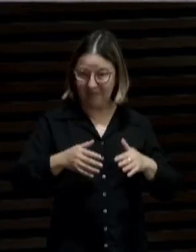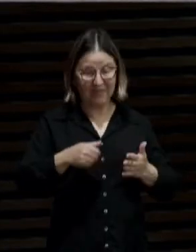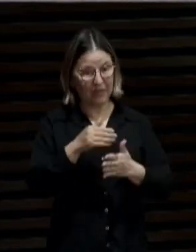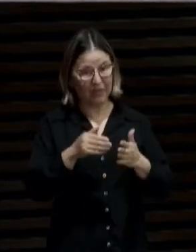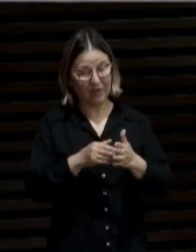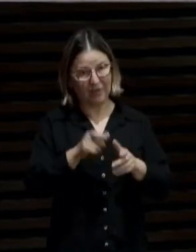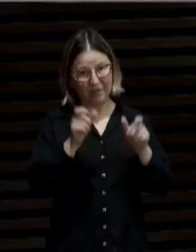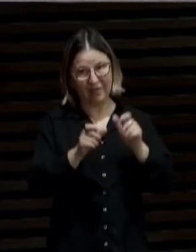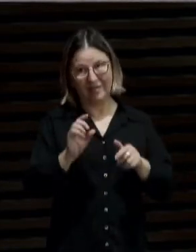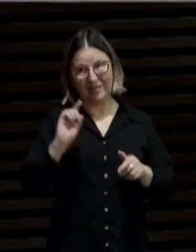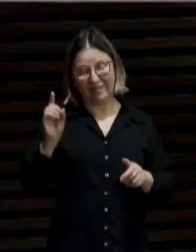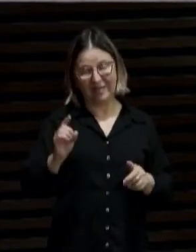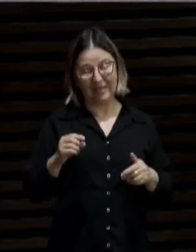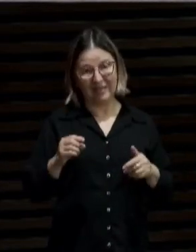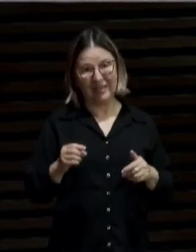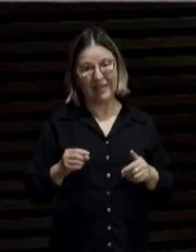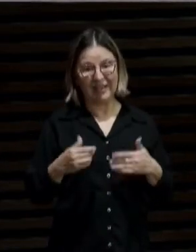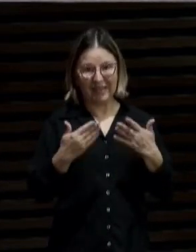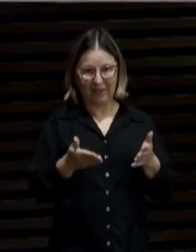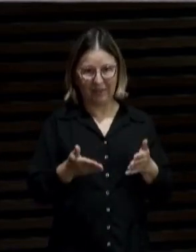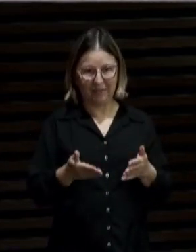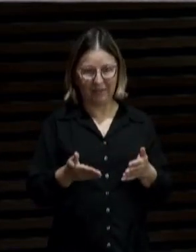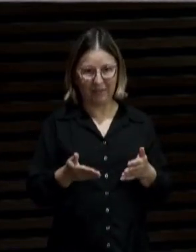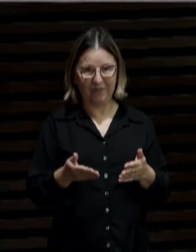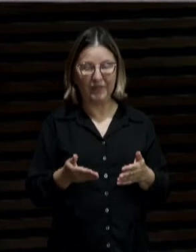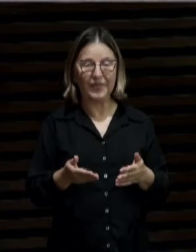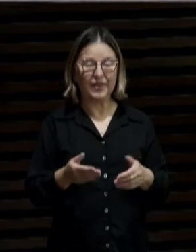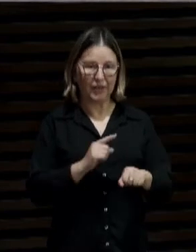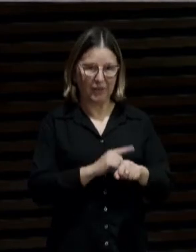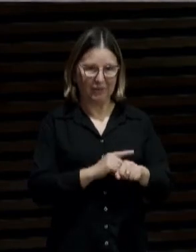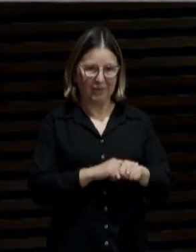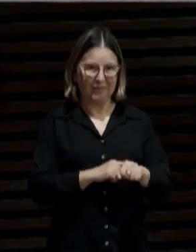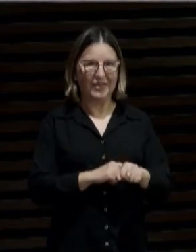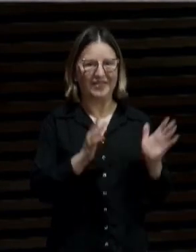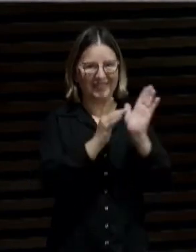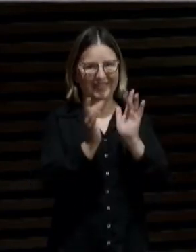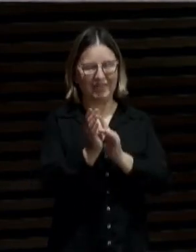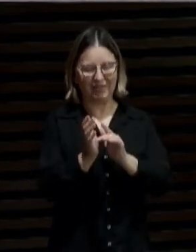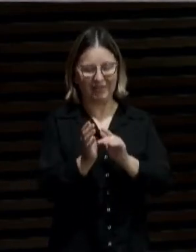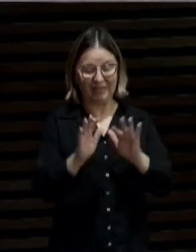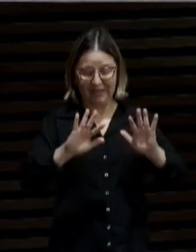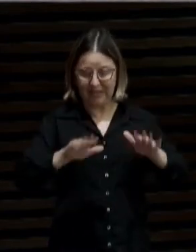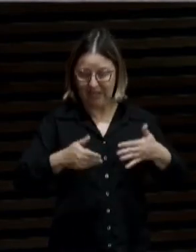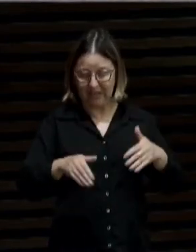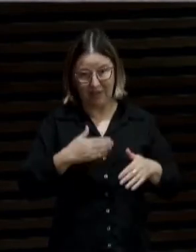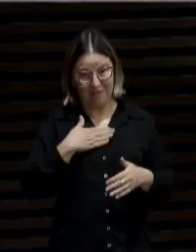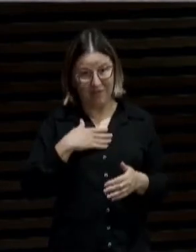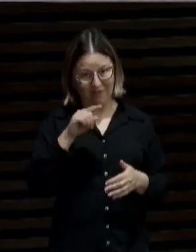E quando Ele atraiu a mim e a você no seu corpo, Ele, que nunca tinha